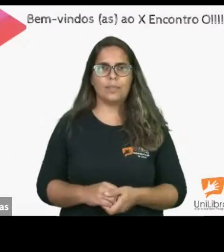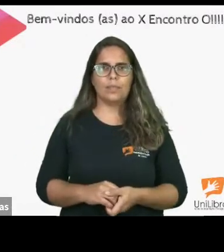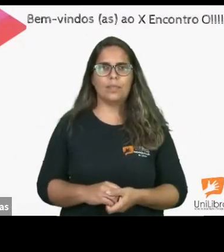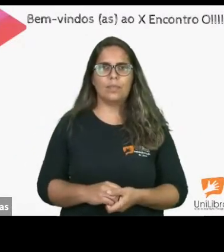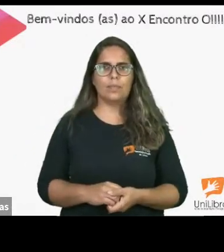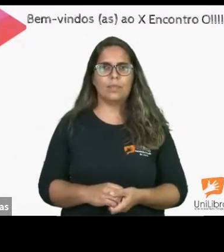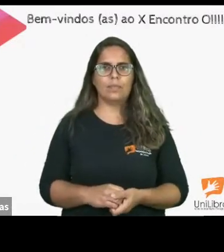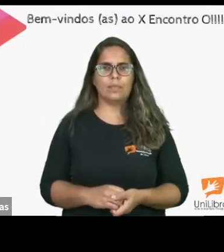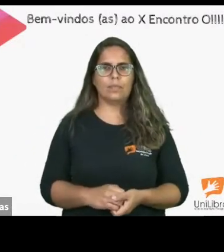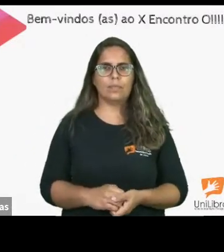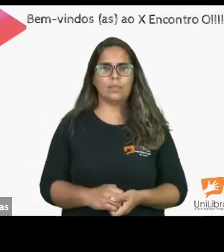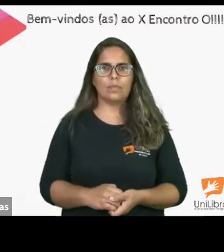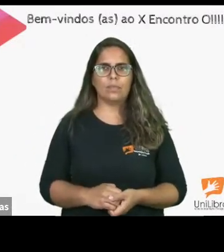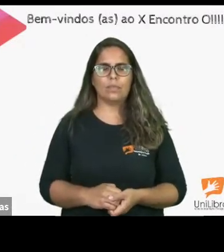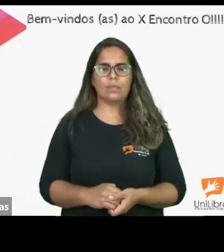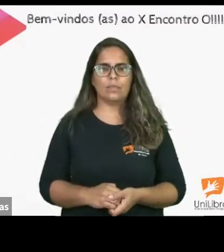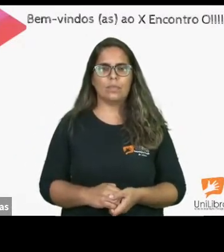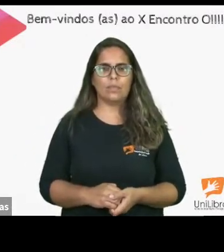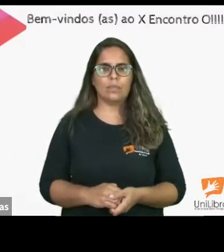Luiz, você tem que